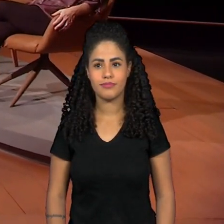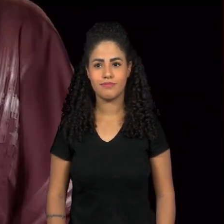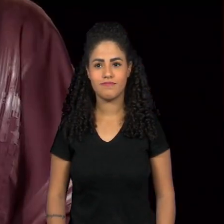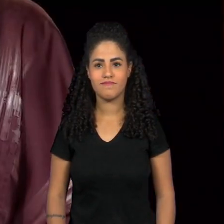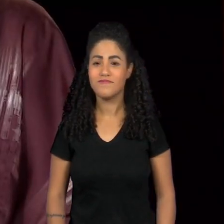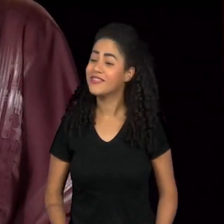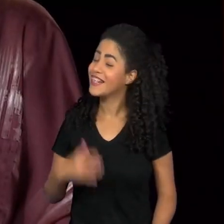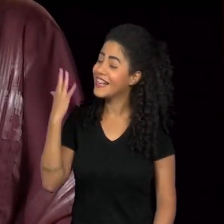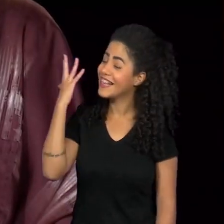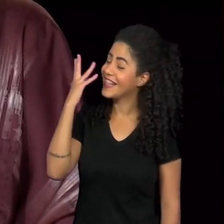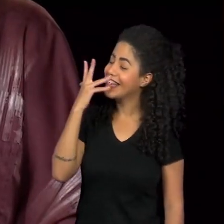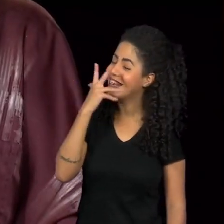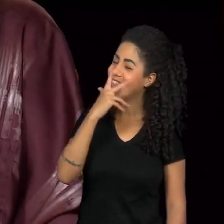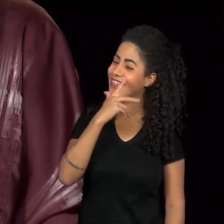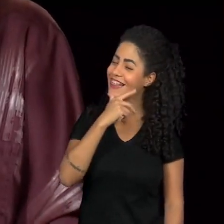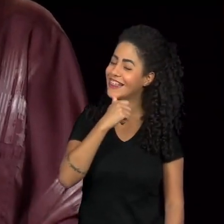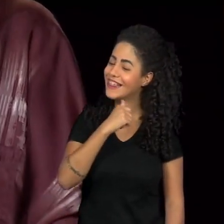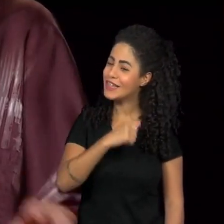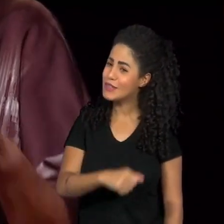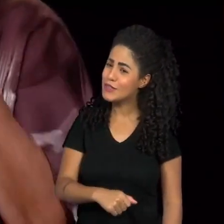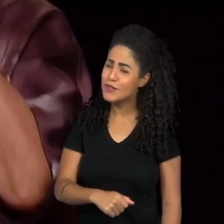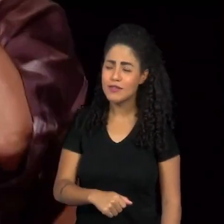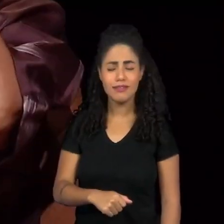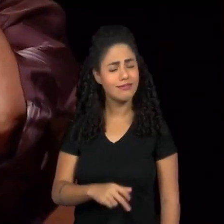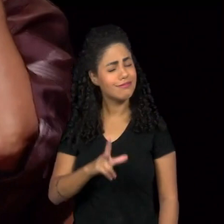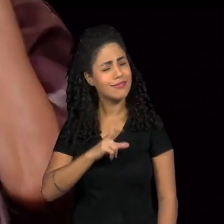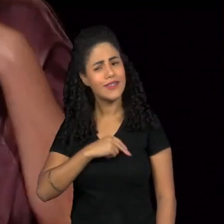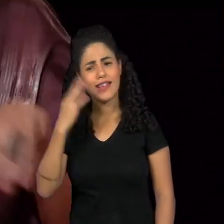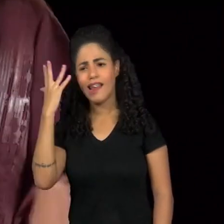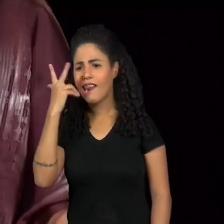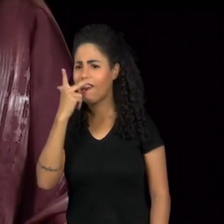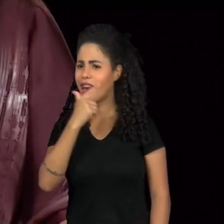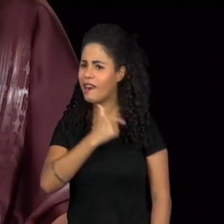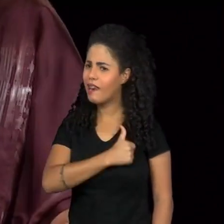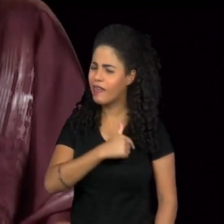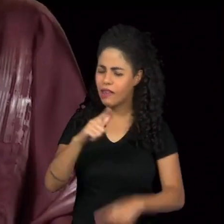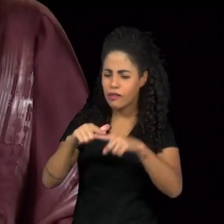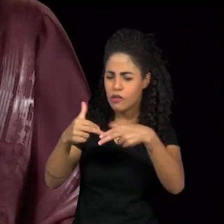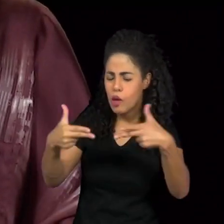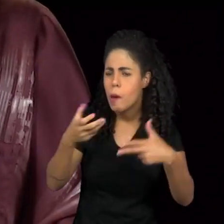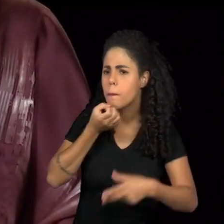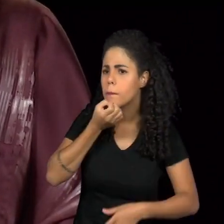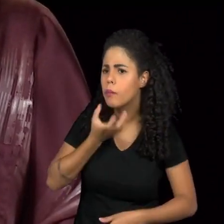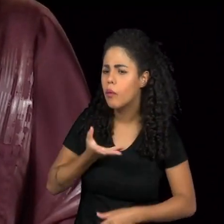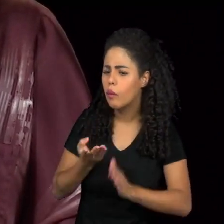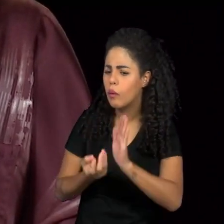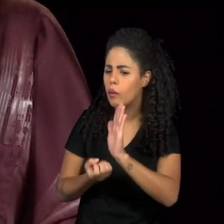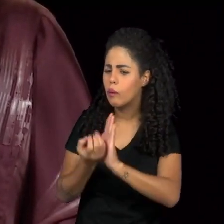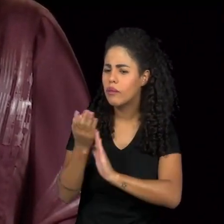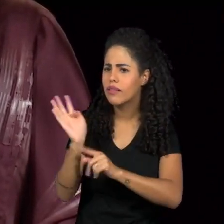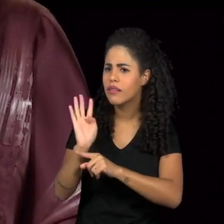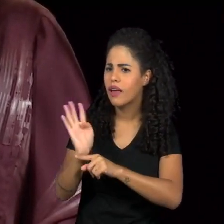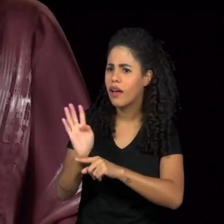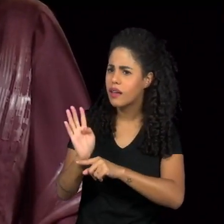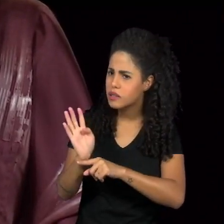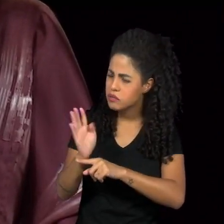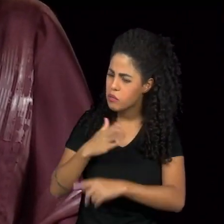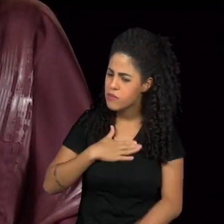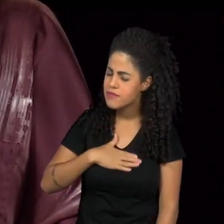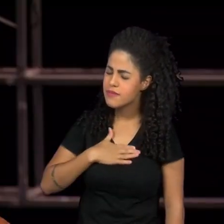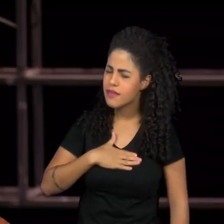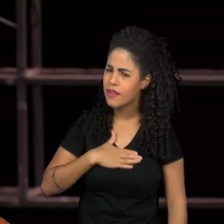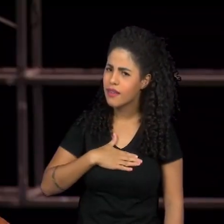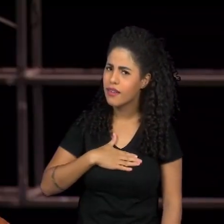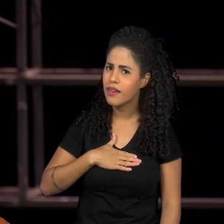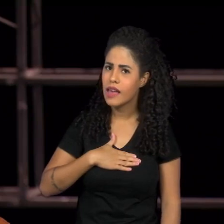Ai, que lindo! Lindo! Nossa, tem um material muito legal nesse clipe, lindo. E como é que